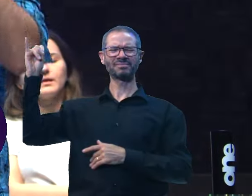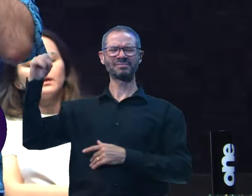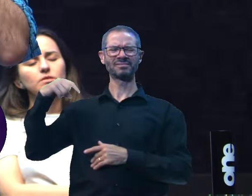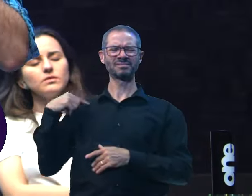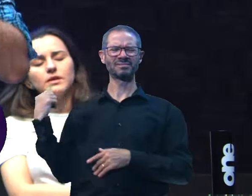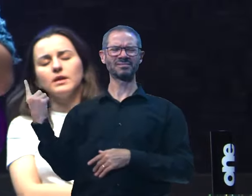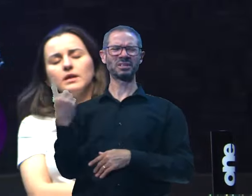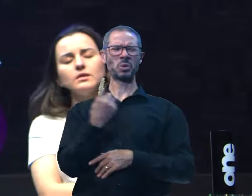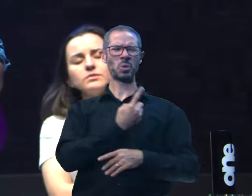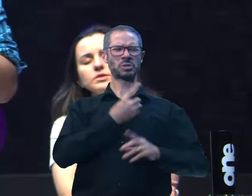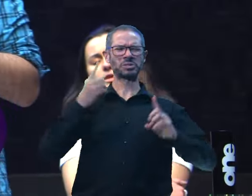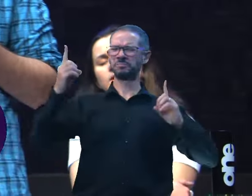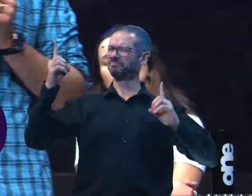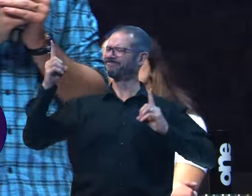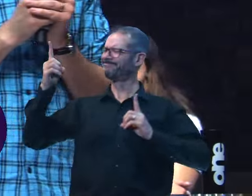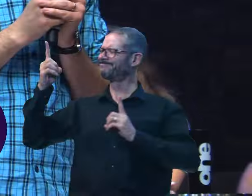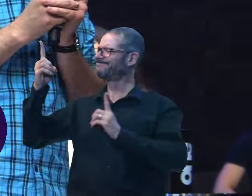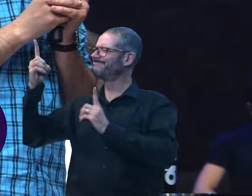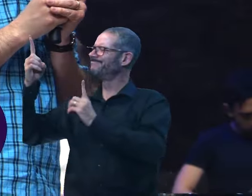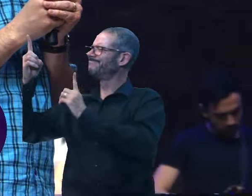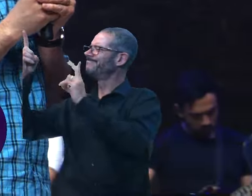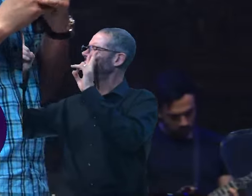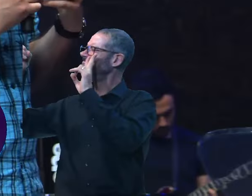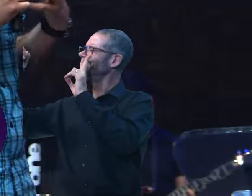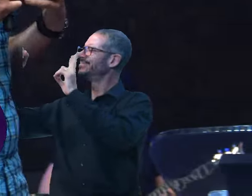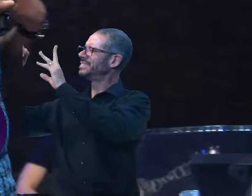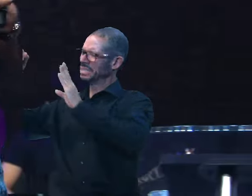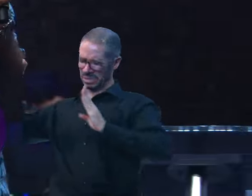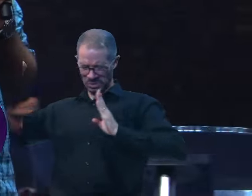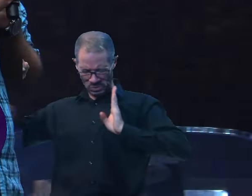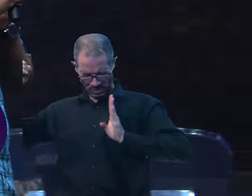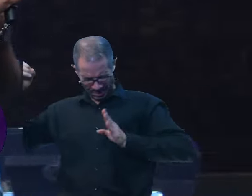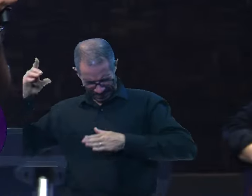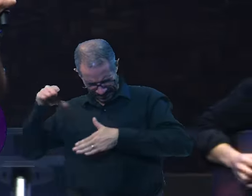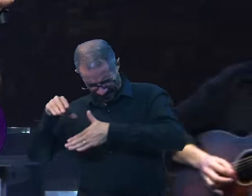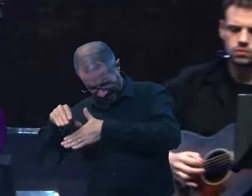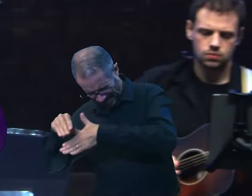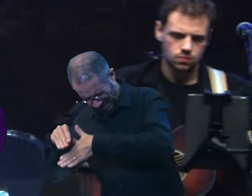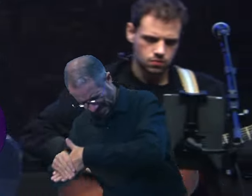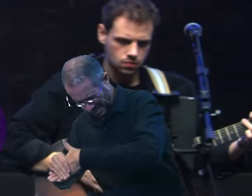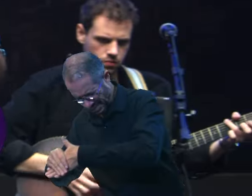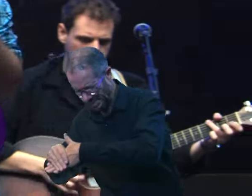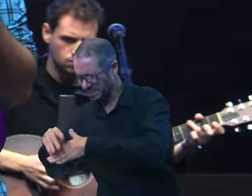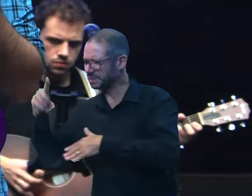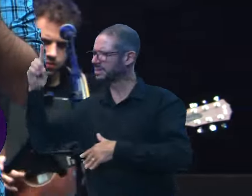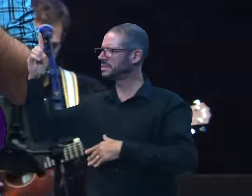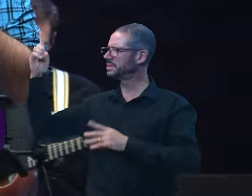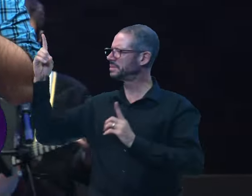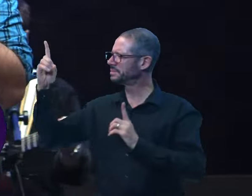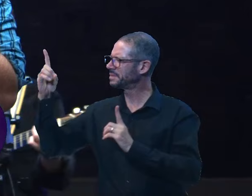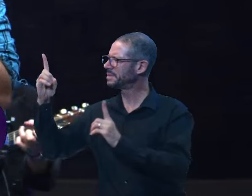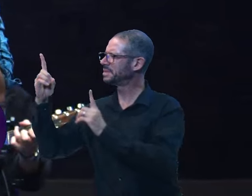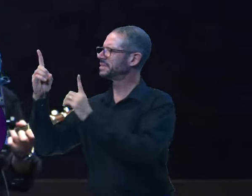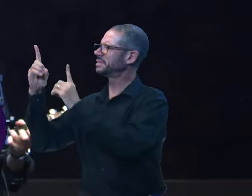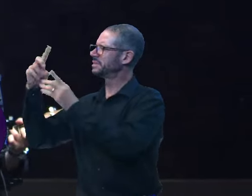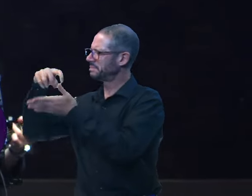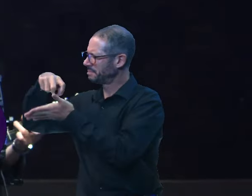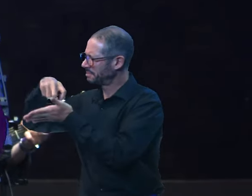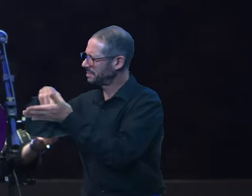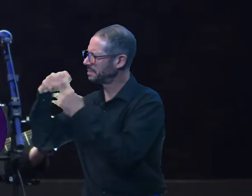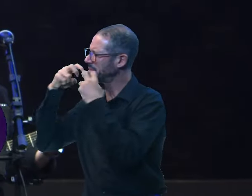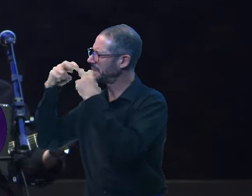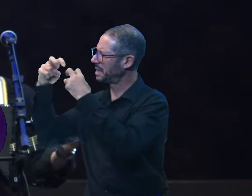nós chegamos diante do Senhor, Pai, com o coração quebrantado, contrito, Pai, na Tua presença, e clamamos, Deus.